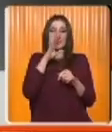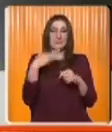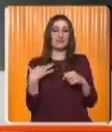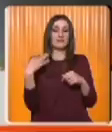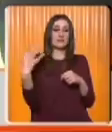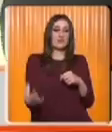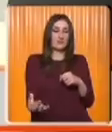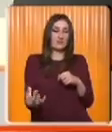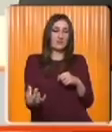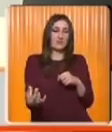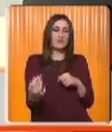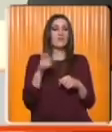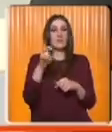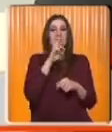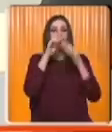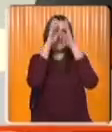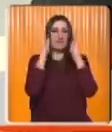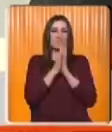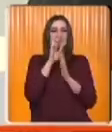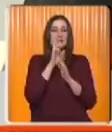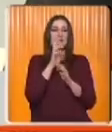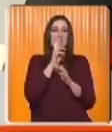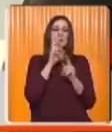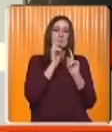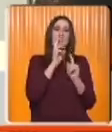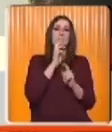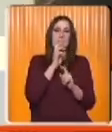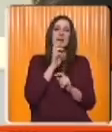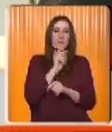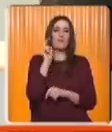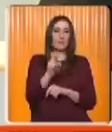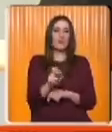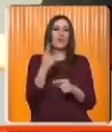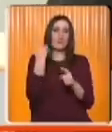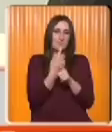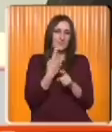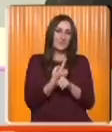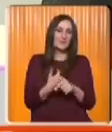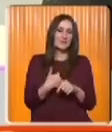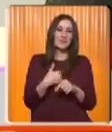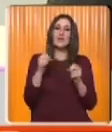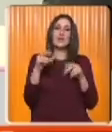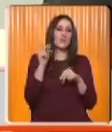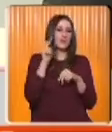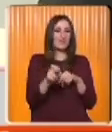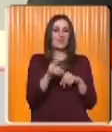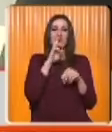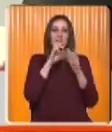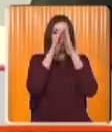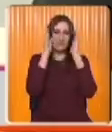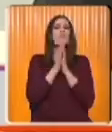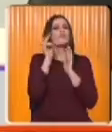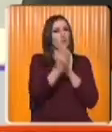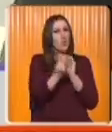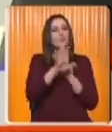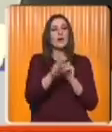fosse selecionada, ir a pé a Fátima em maio. Vai mesmo? Vou mesmo. Vou, que é uma coisa que eu... Nunca fui a Fátima? Eu